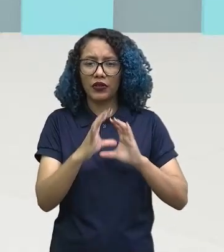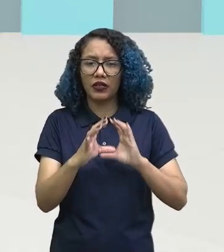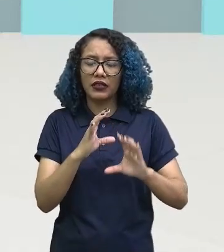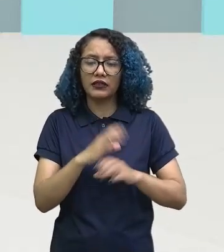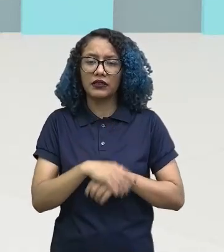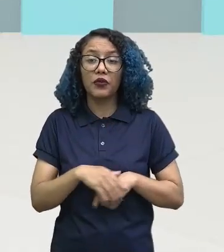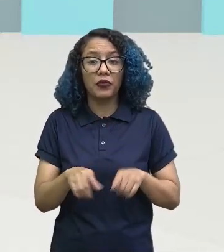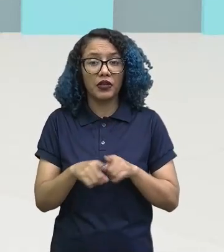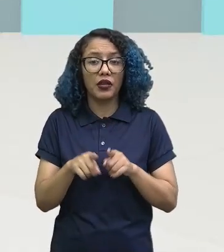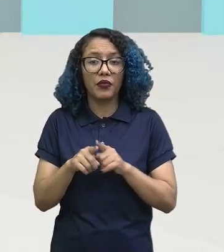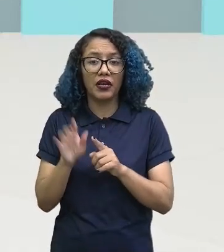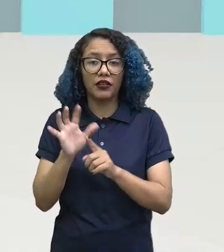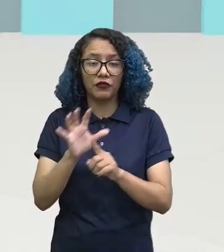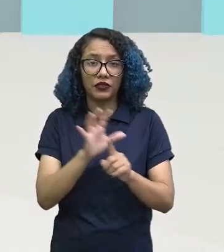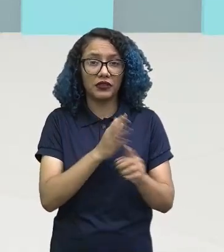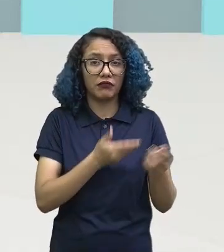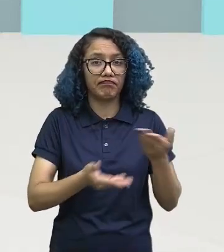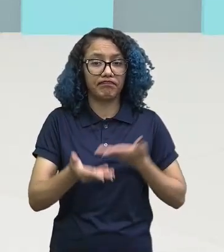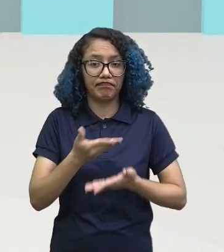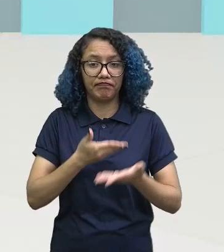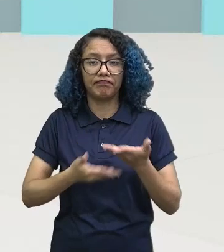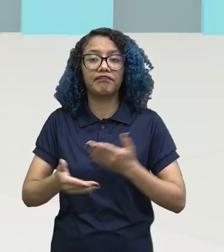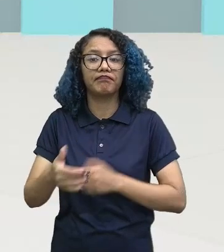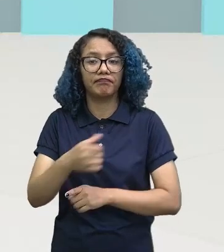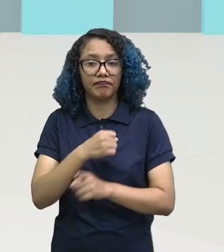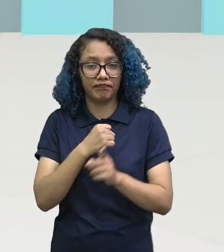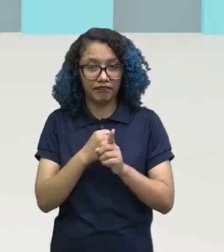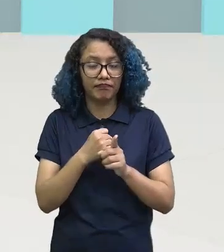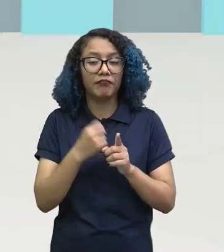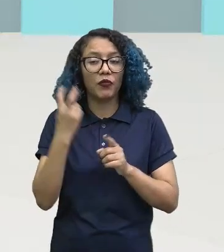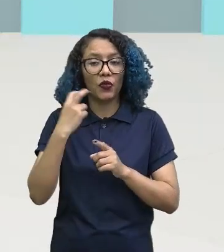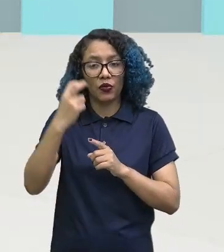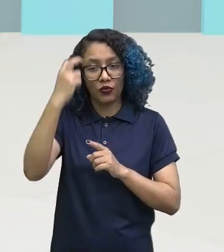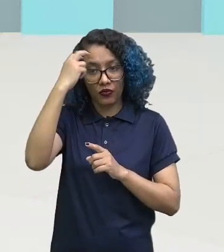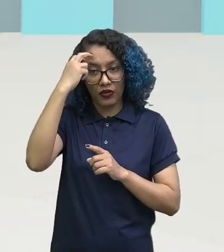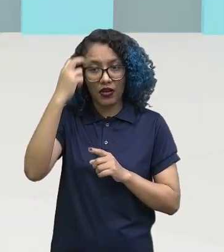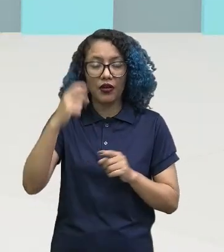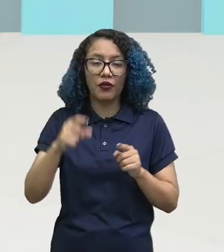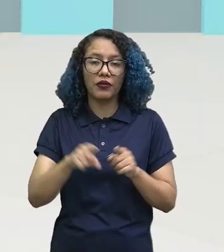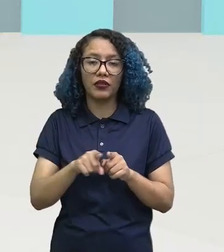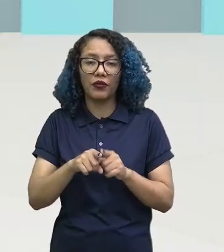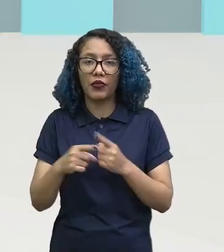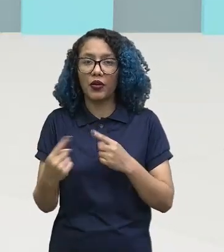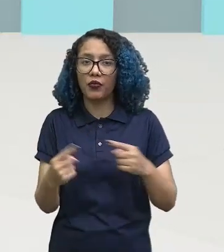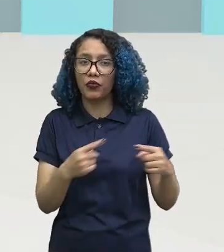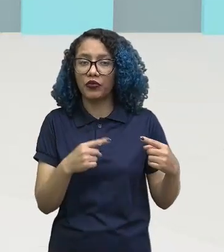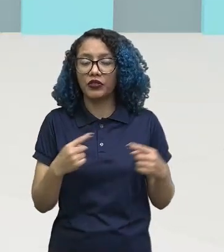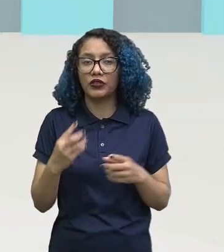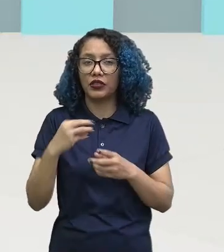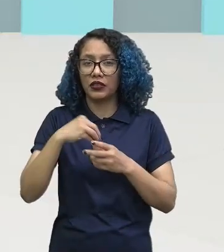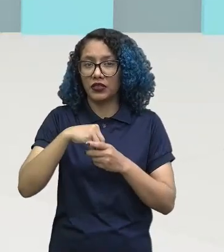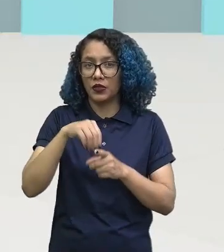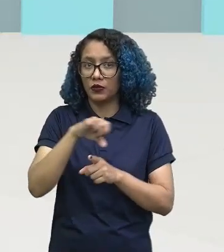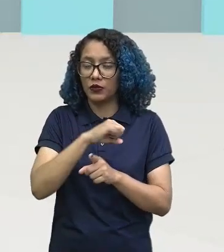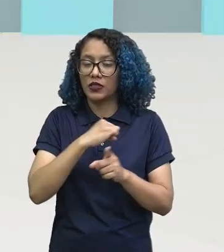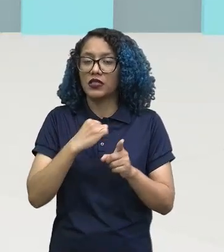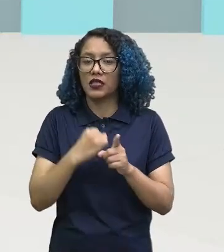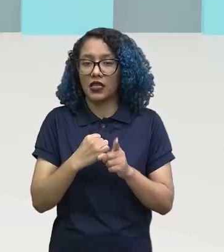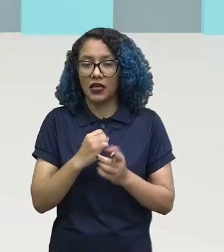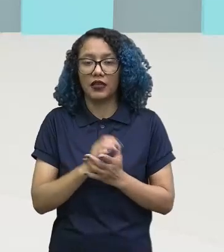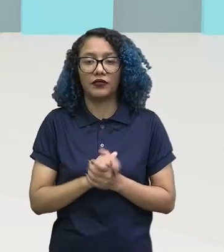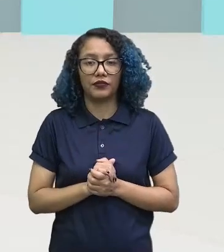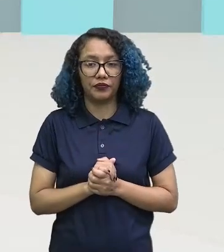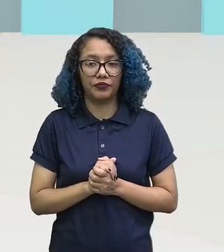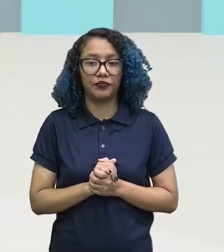vezes influenciando as dinâmicas sociais, culturais, política de uma sociedade.